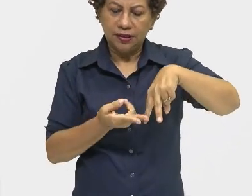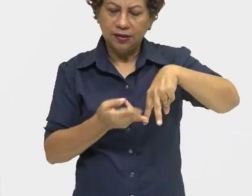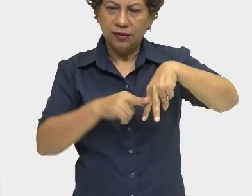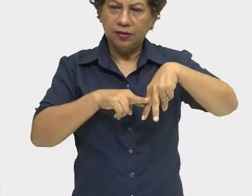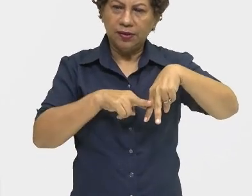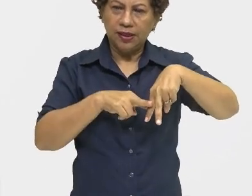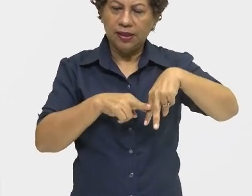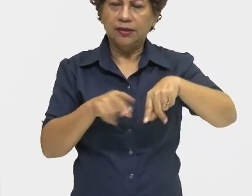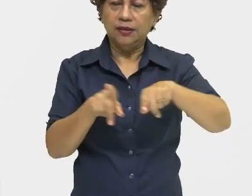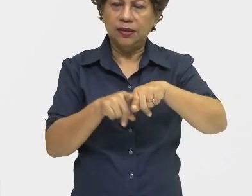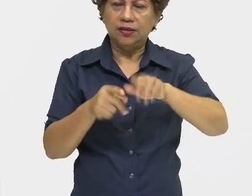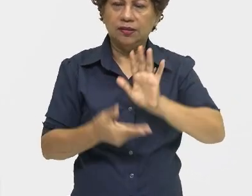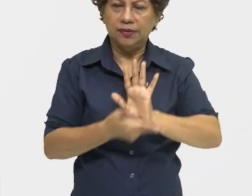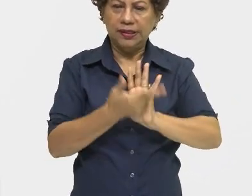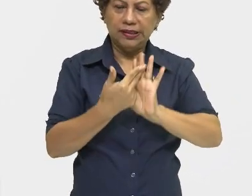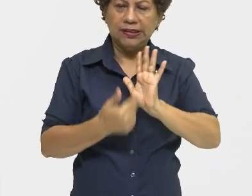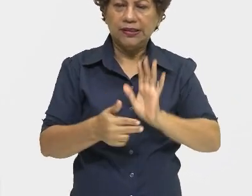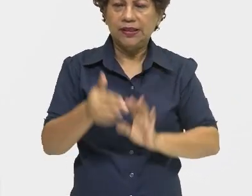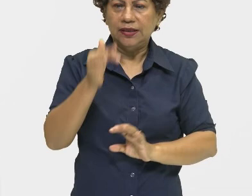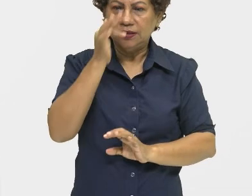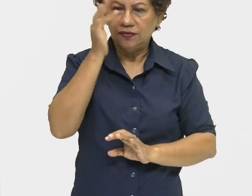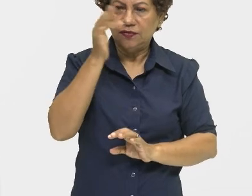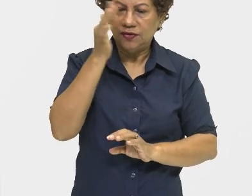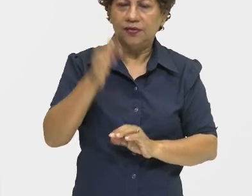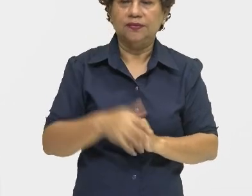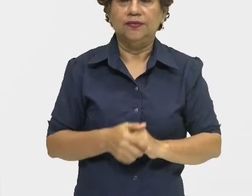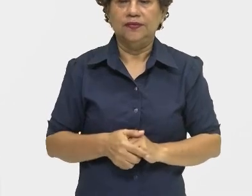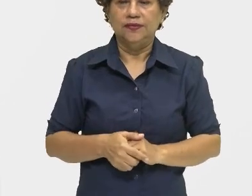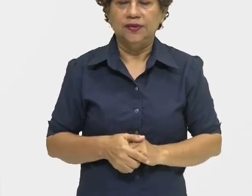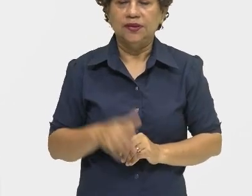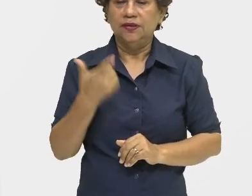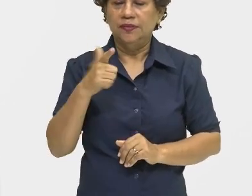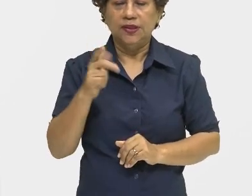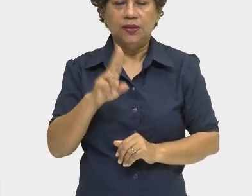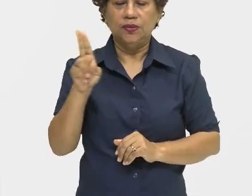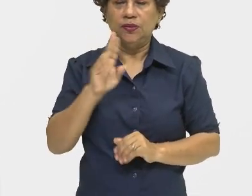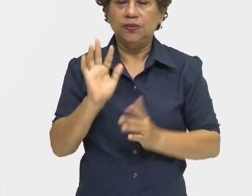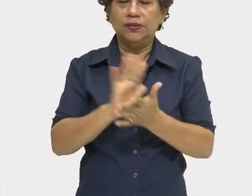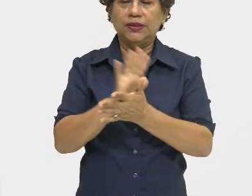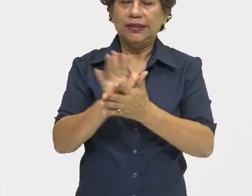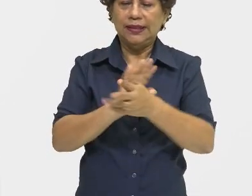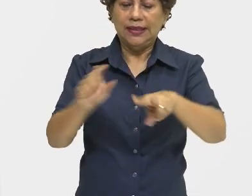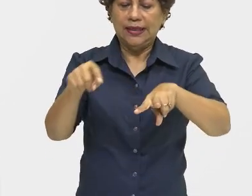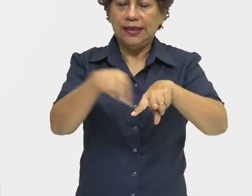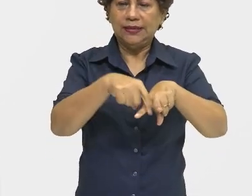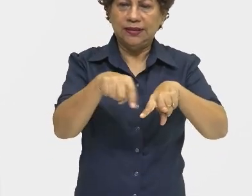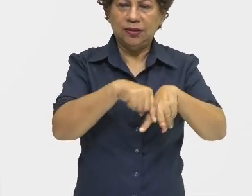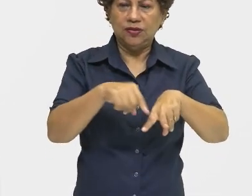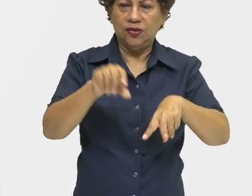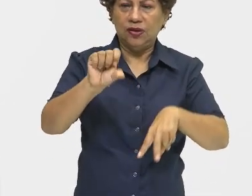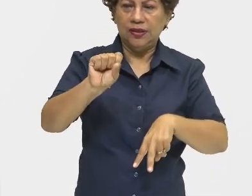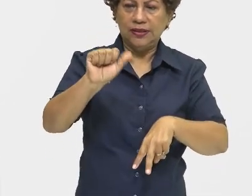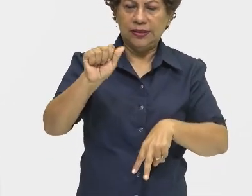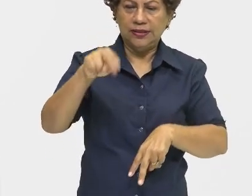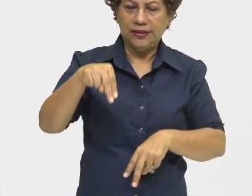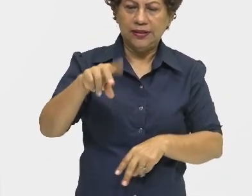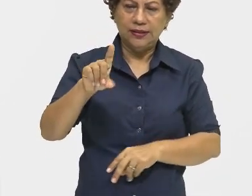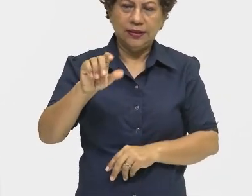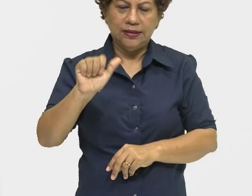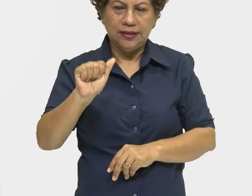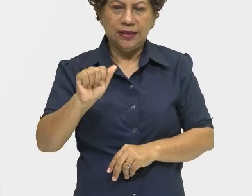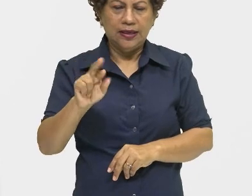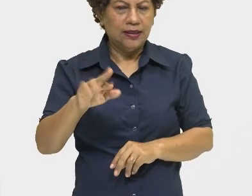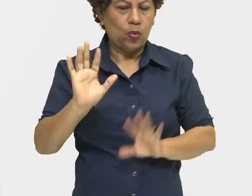blusa florida e pés descalços. O nome carimbó deriva do instrumento de